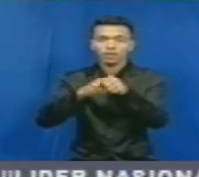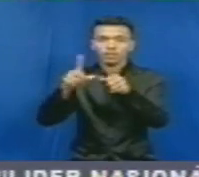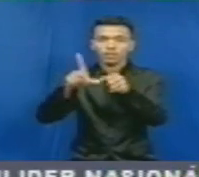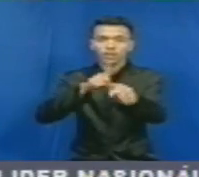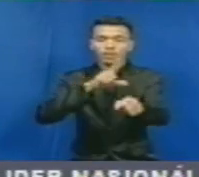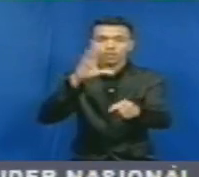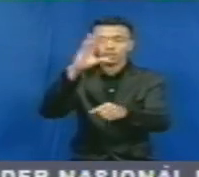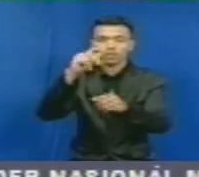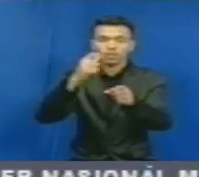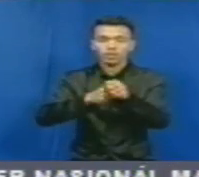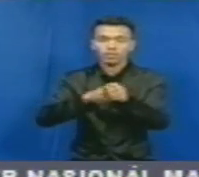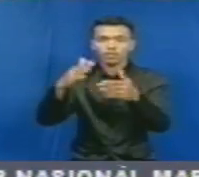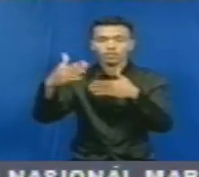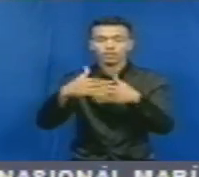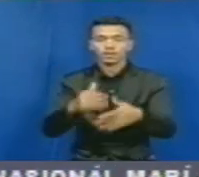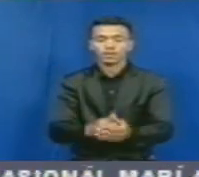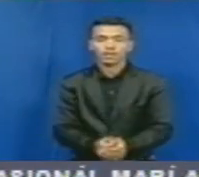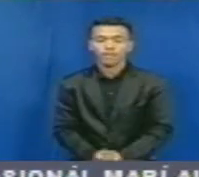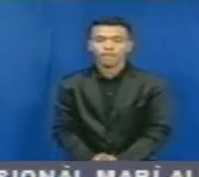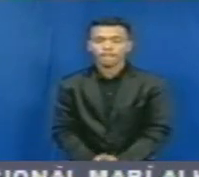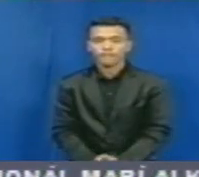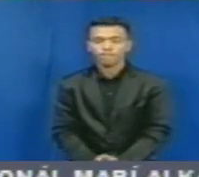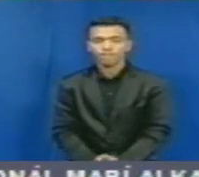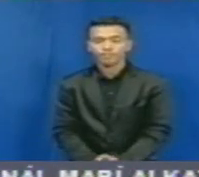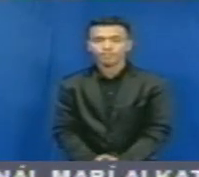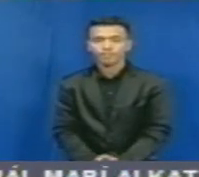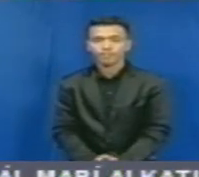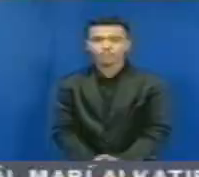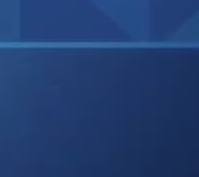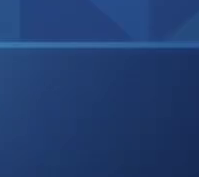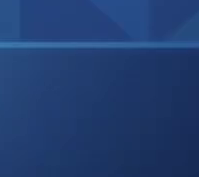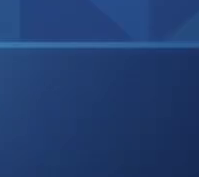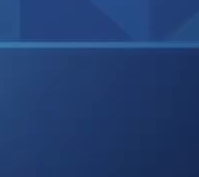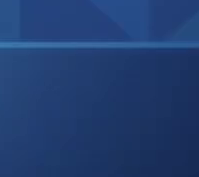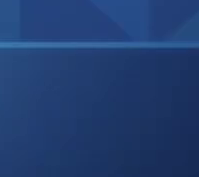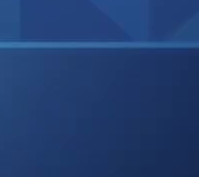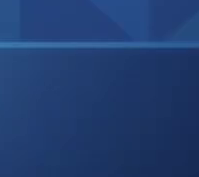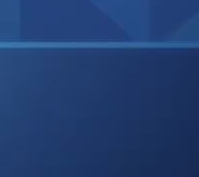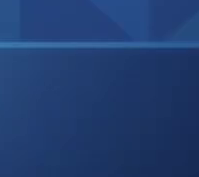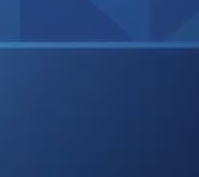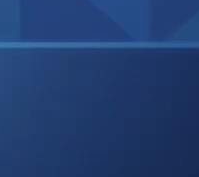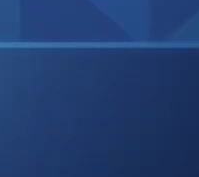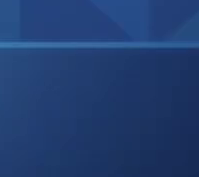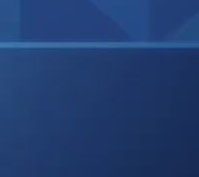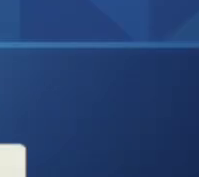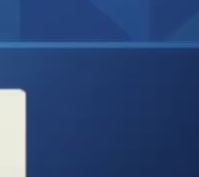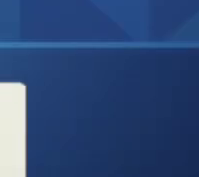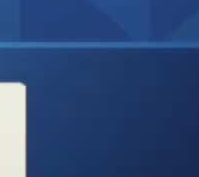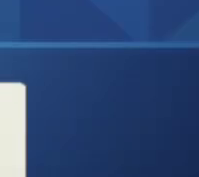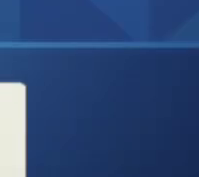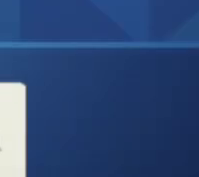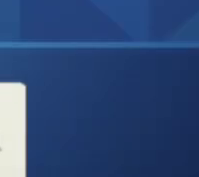prazo. Timóteo Guzmão, Agustino Neno, RTL. Hi, telespectadores, a